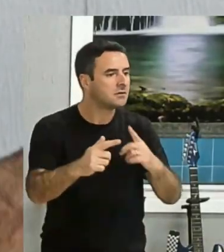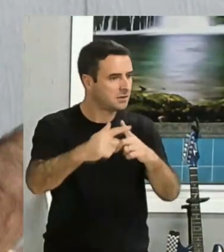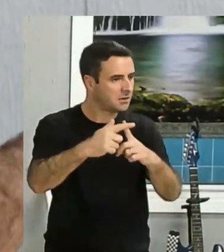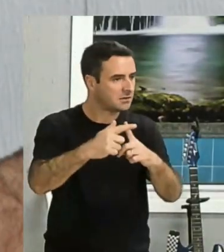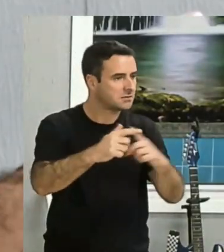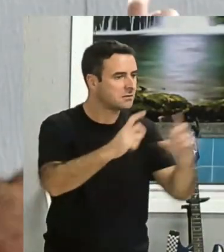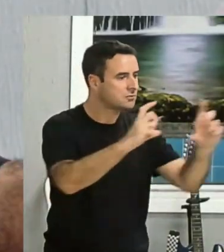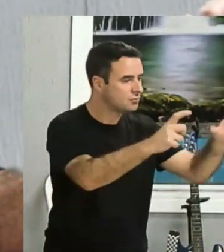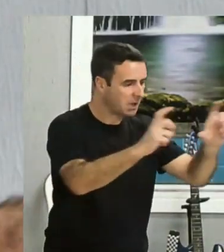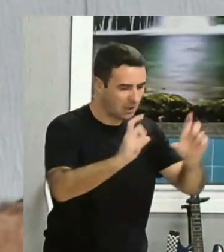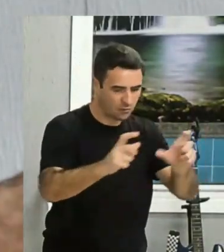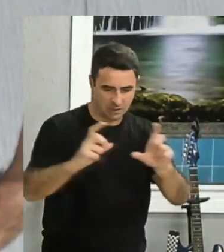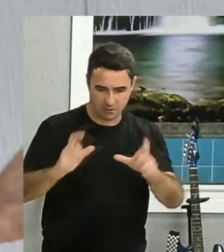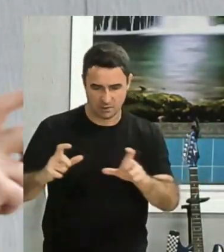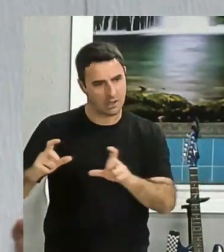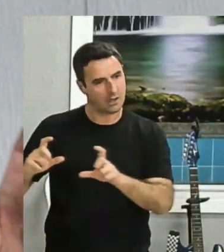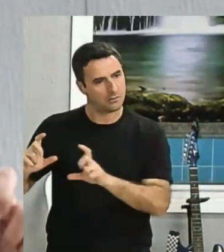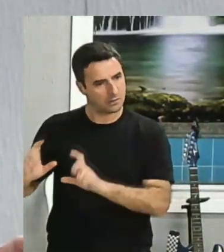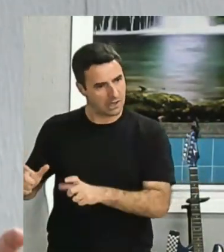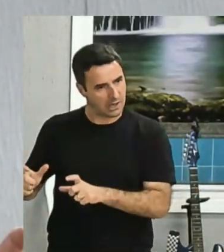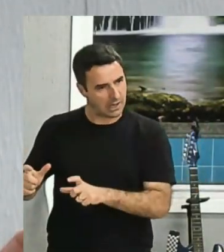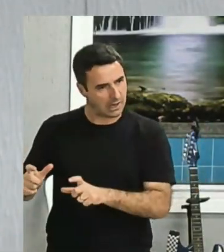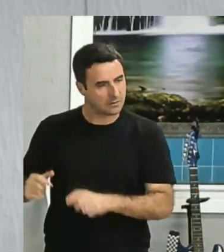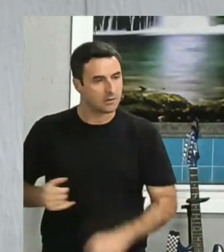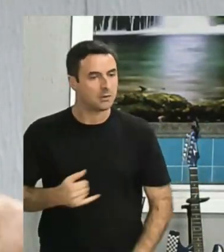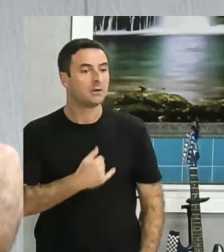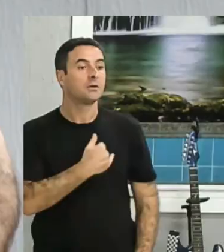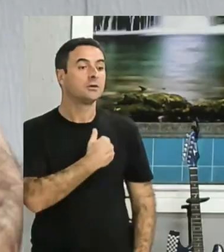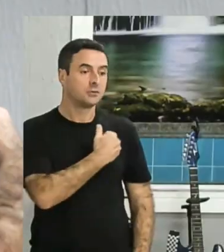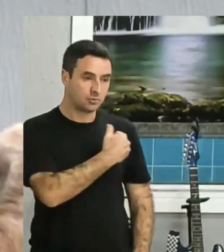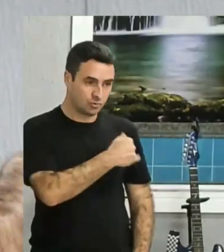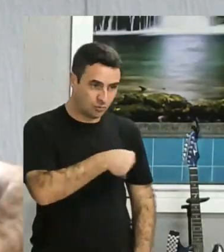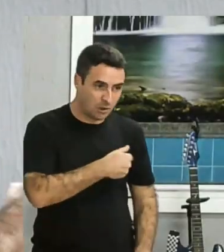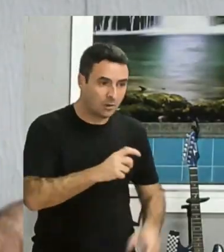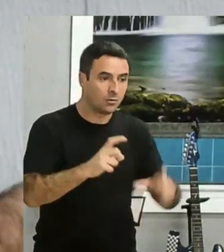Irmãos, João está ali na ilha de Patmos.